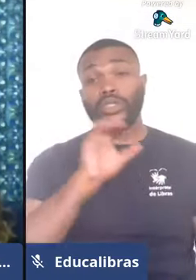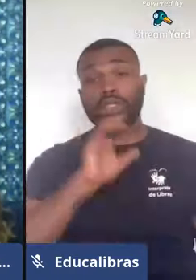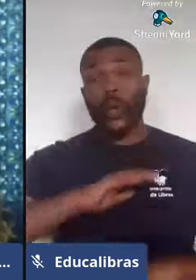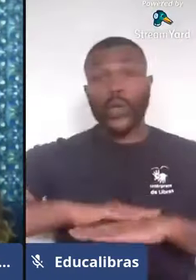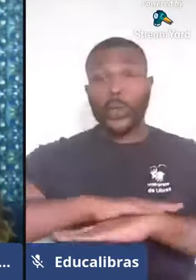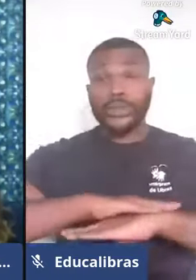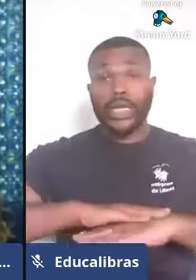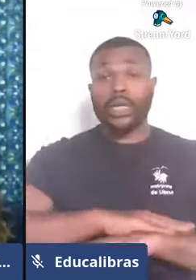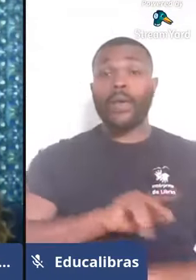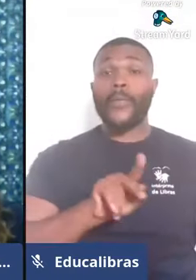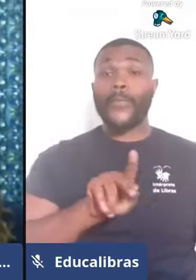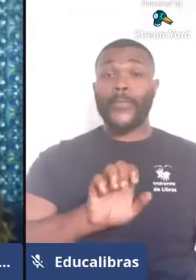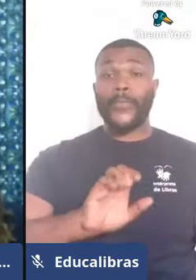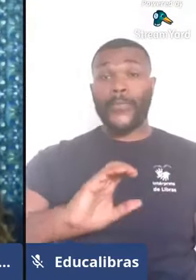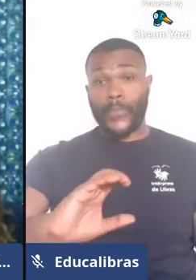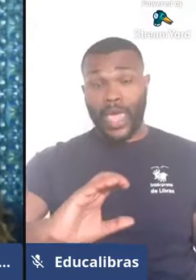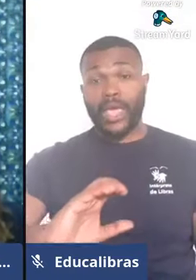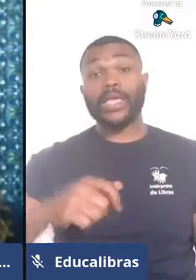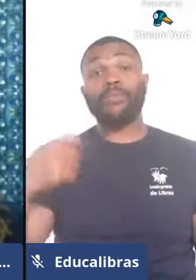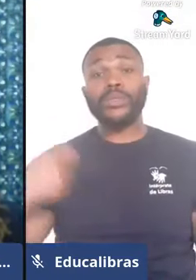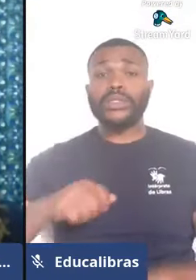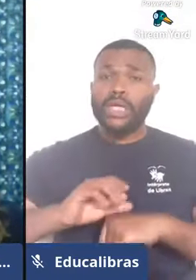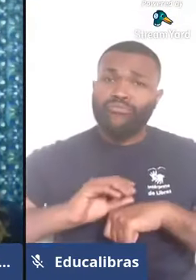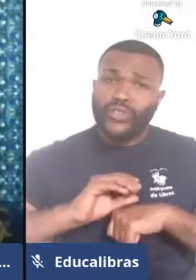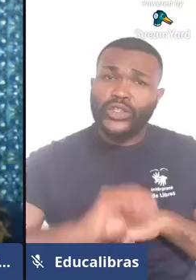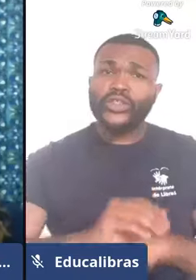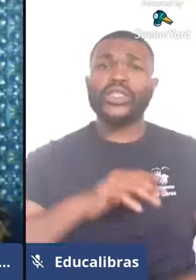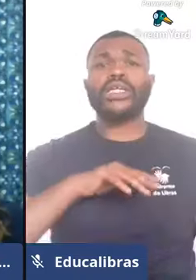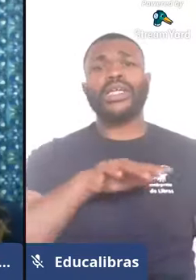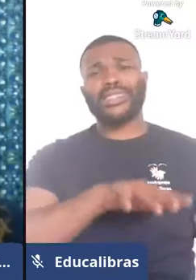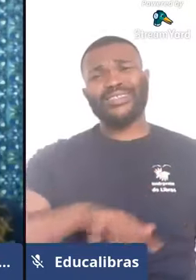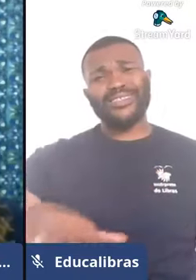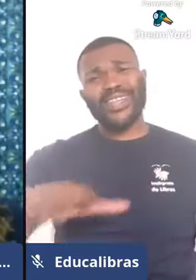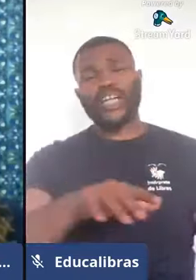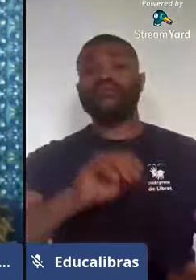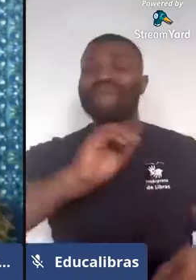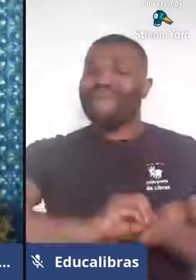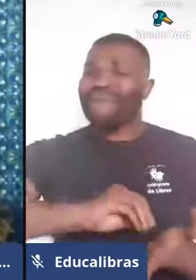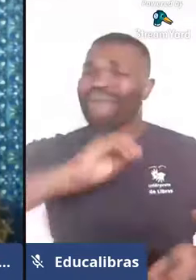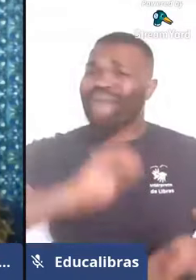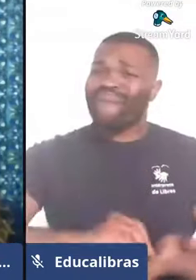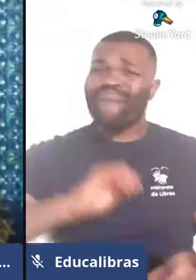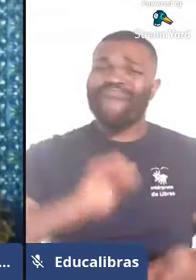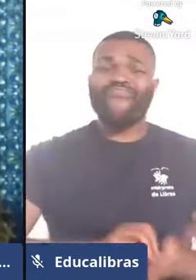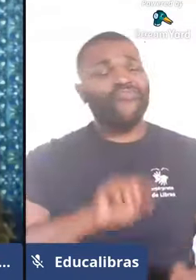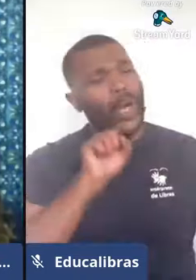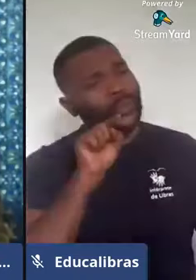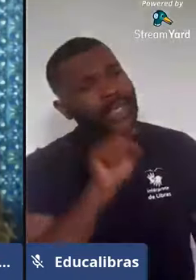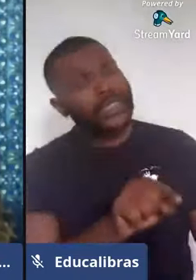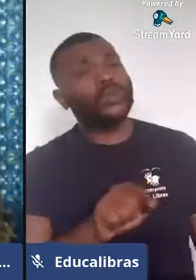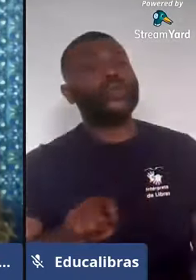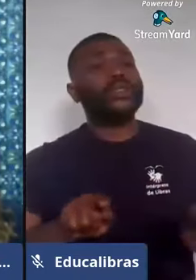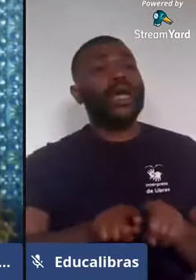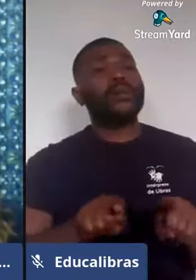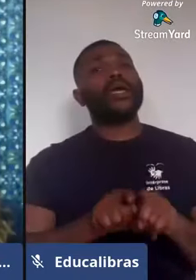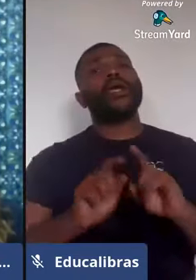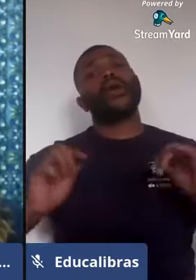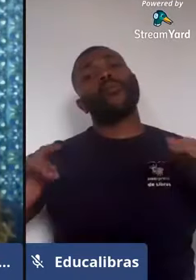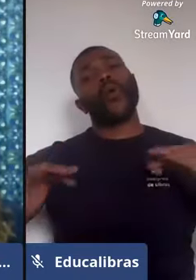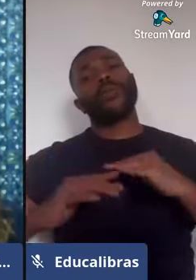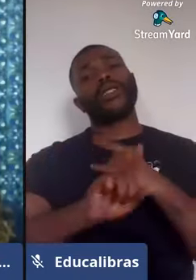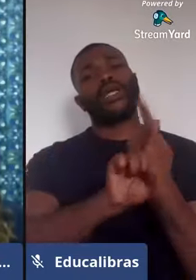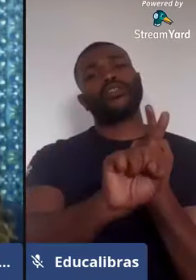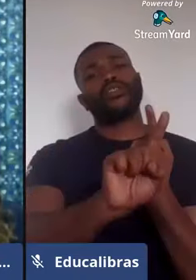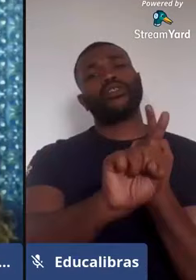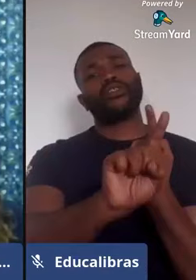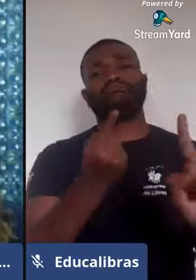gente precisa ainda investir muito, a cidade peca muito nisso ainda. É uma questão de mobilidade, de ir e vir, e que é bom para